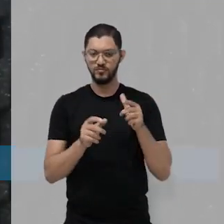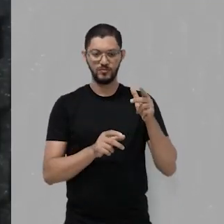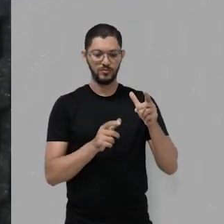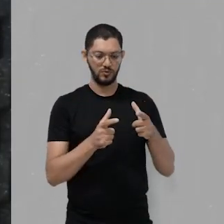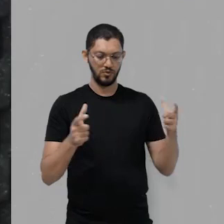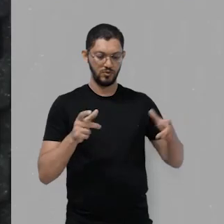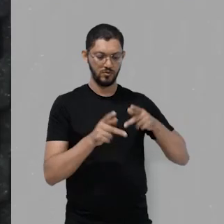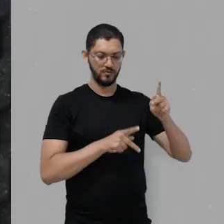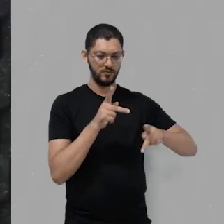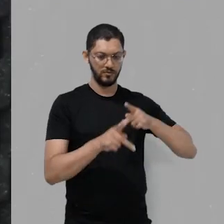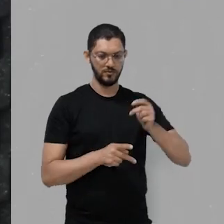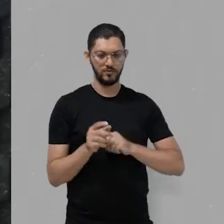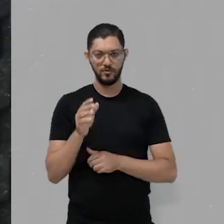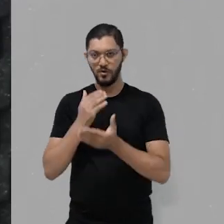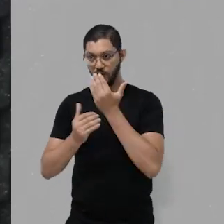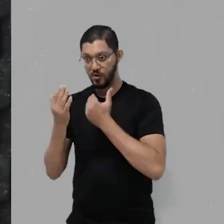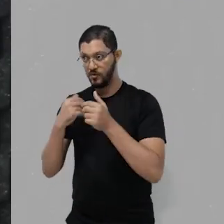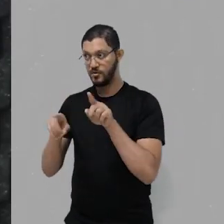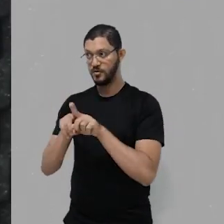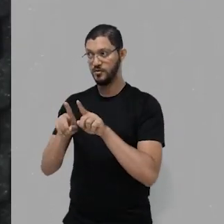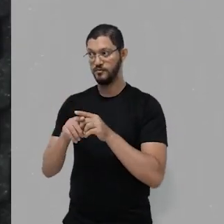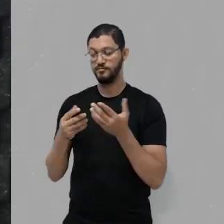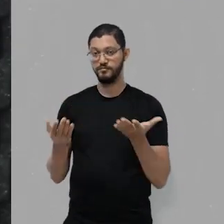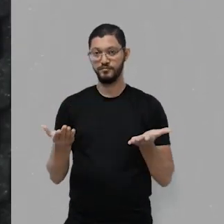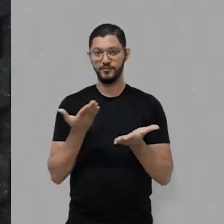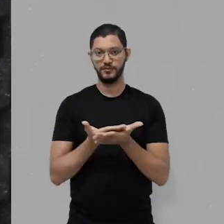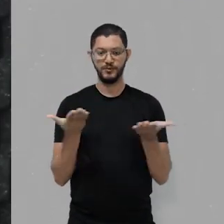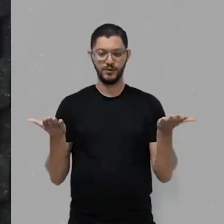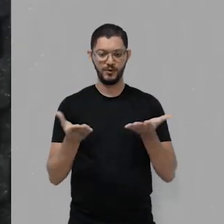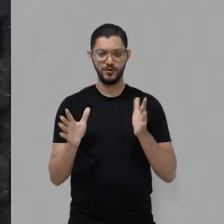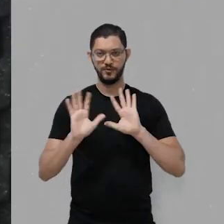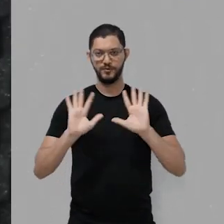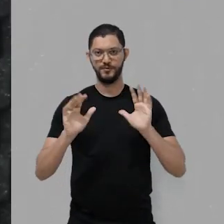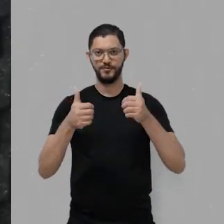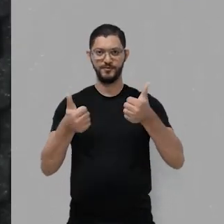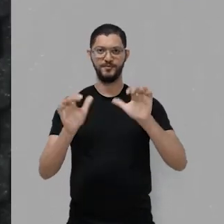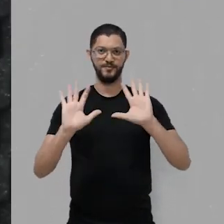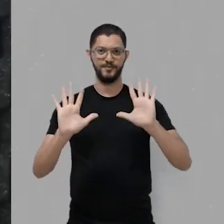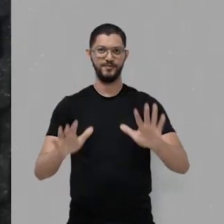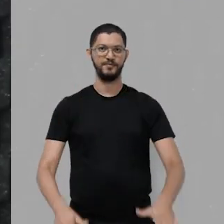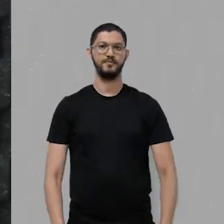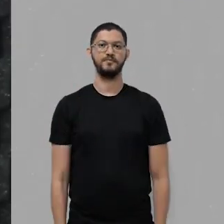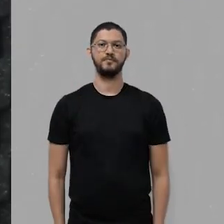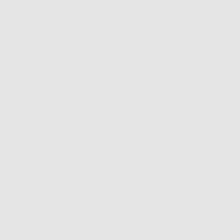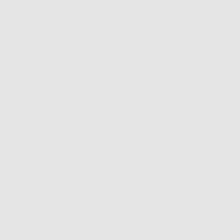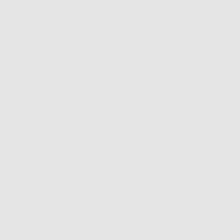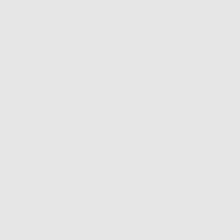população por meio da predação. Pessoal, essa foi a nossa aula de hoje. Até a próxima. Tchau, tchau.